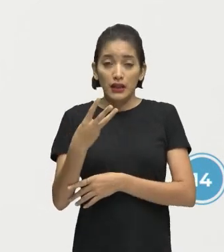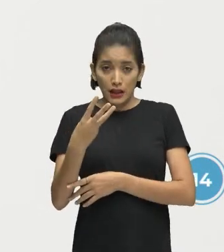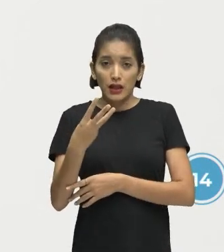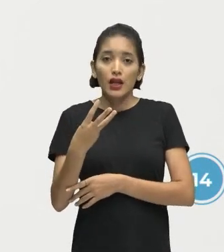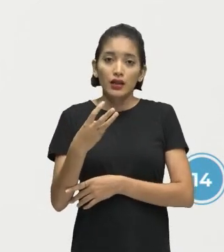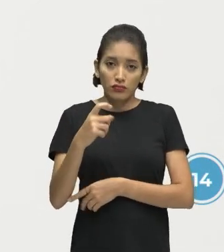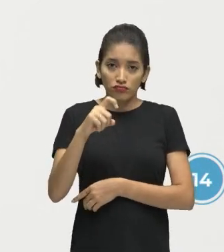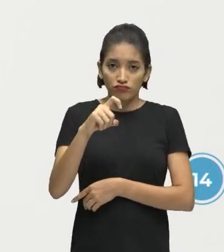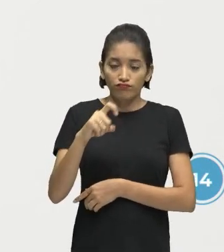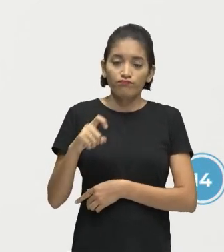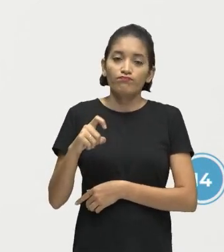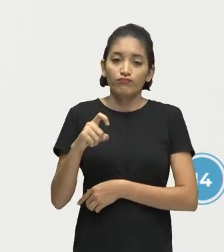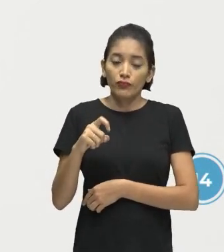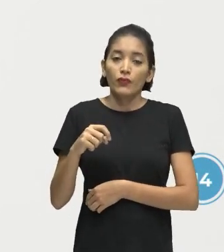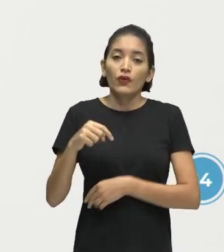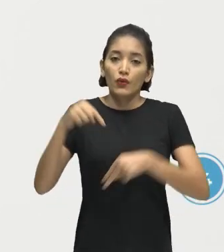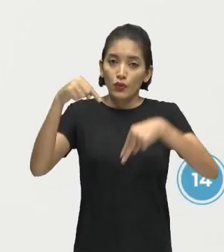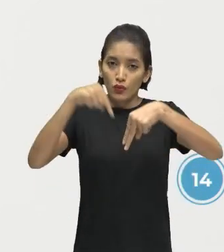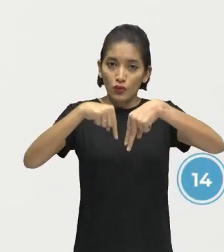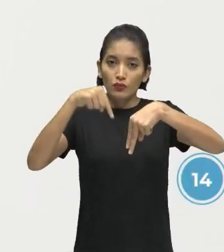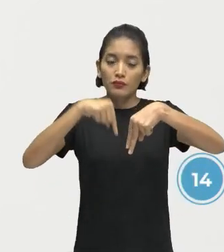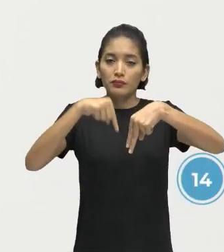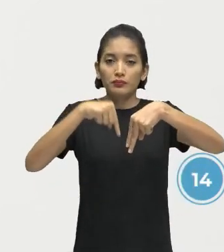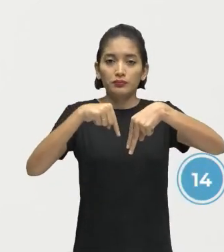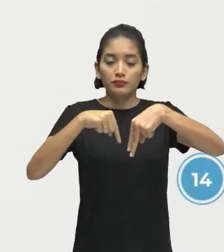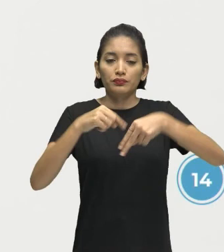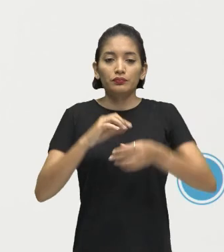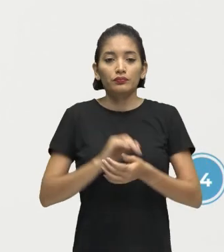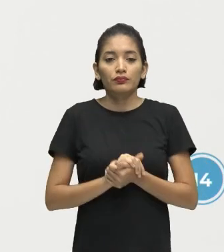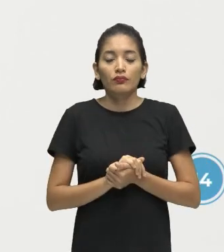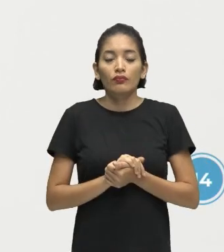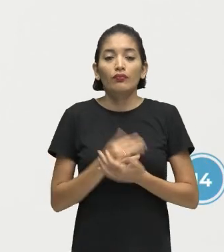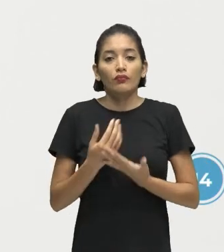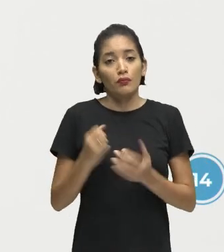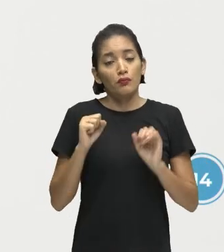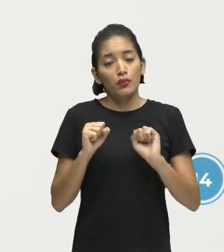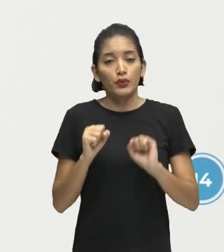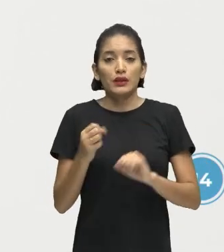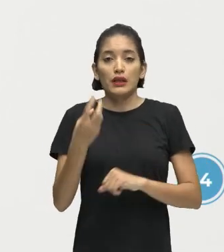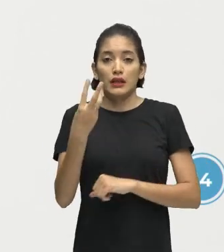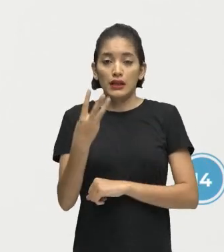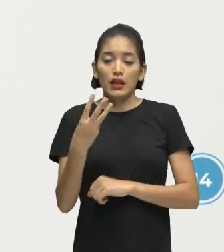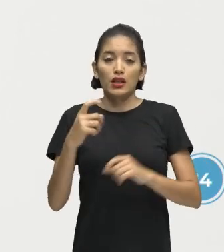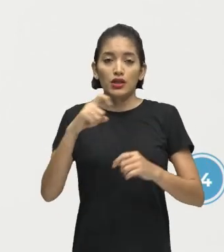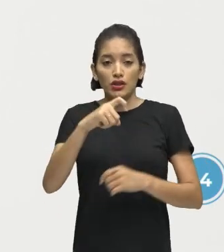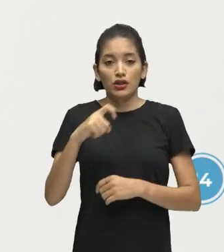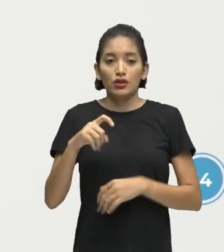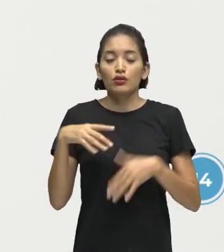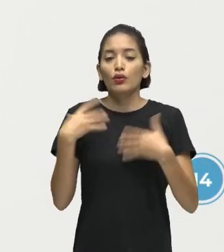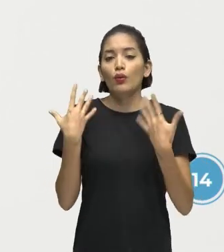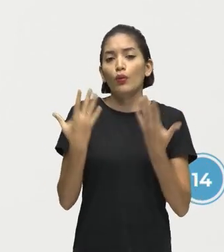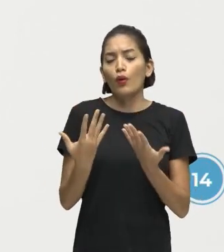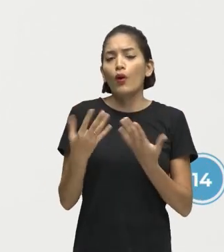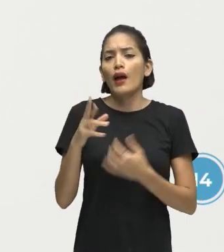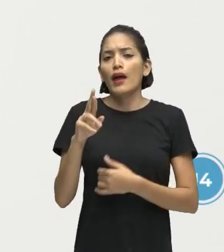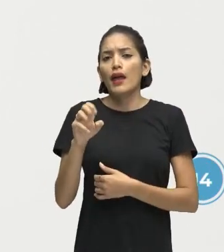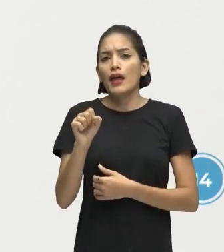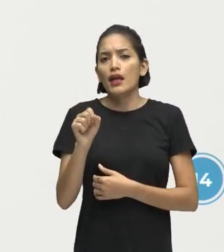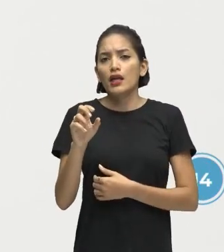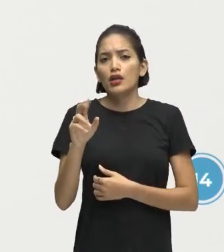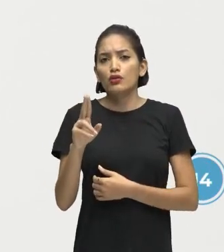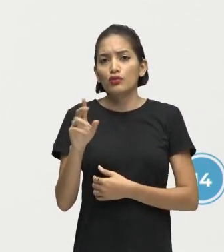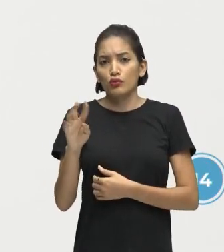natural. Então, o triplo de um número a gente pode chamar de 3x. Resulta é igual,